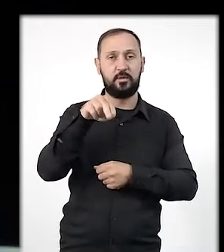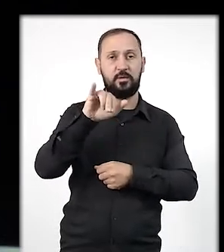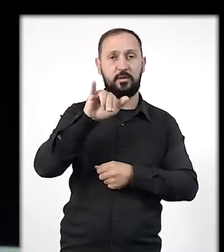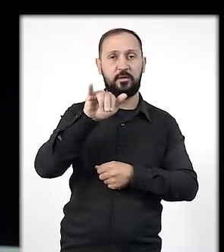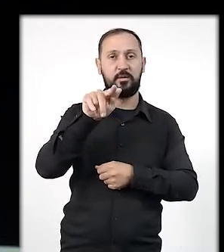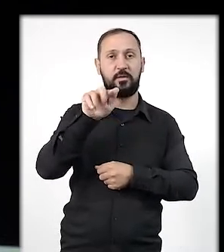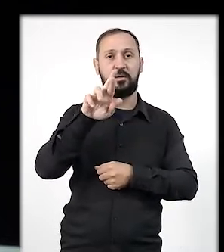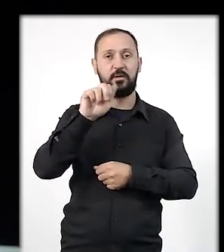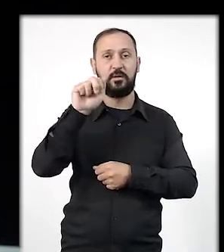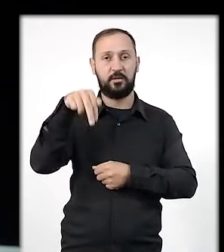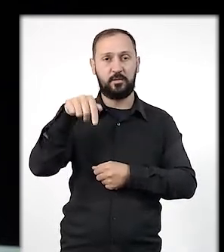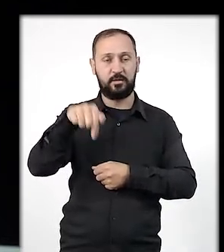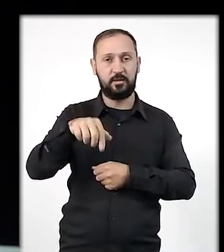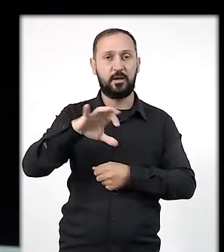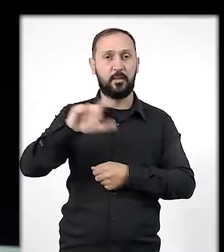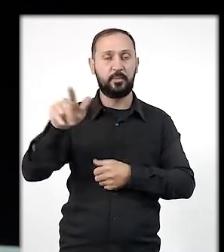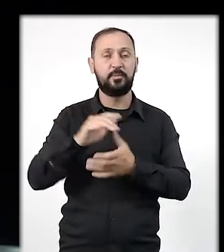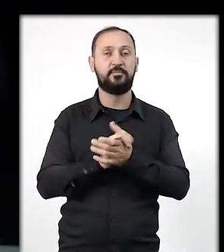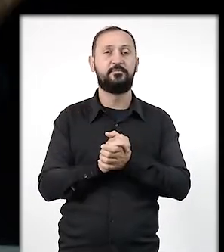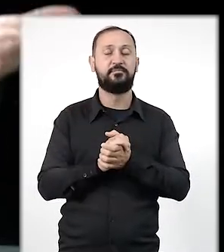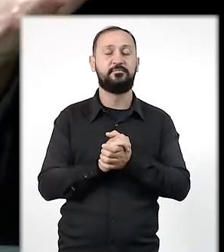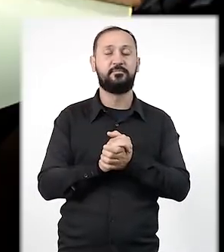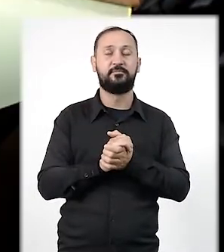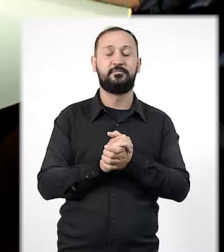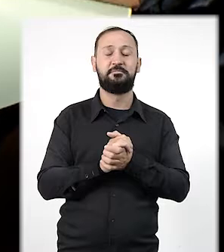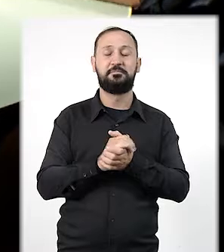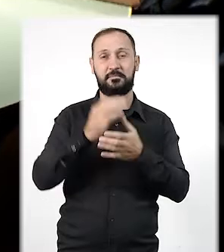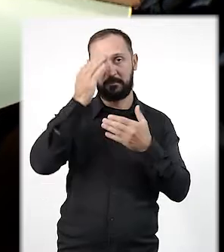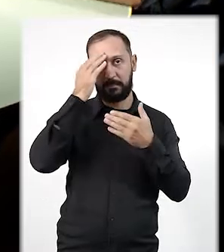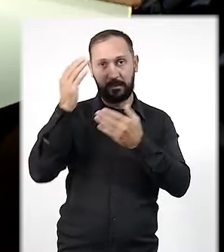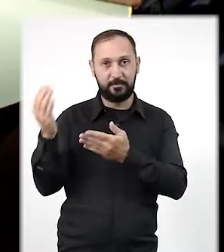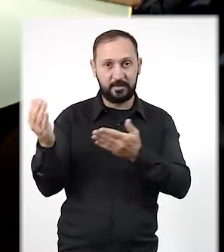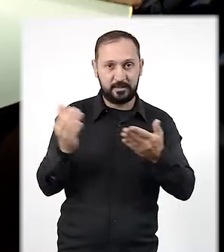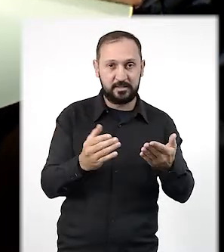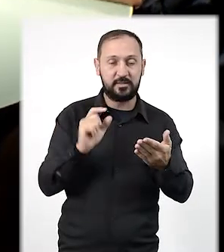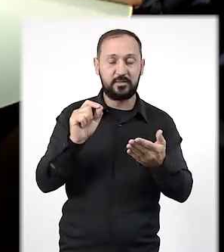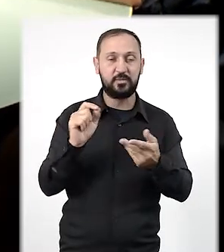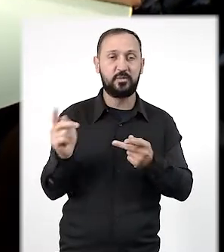Unigran, aqui na capital. Fabiano, doutor, muito obrigado por ter